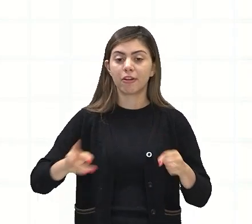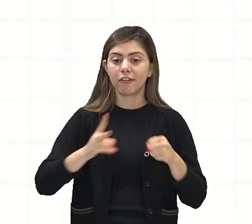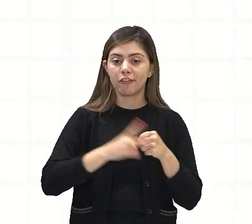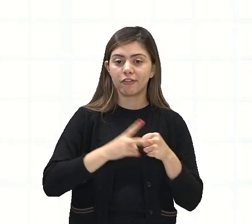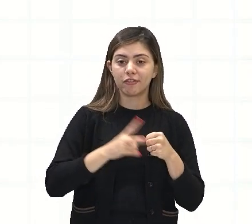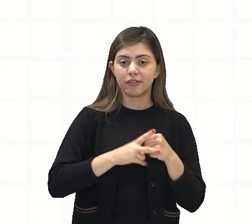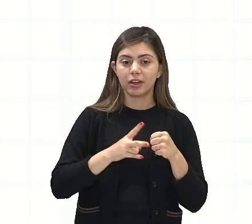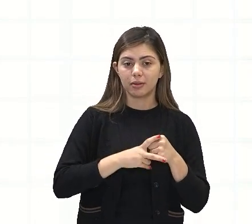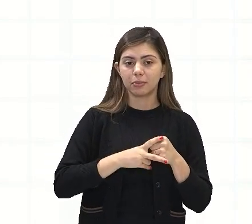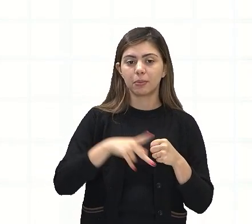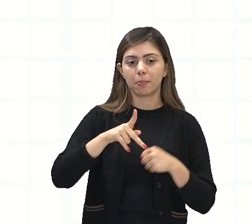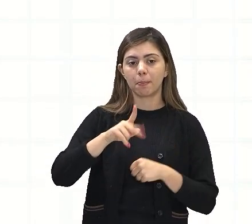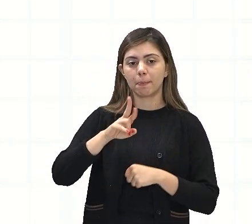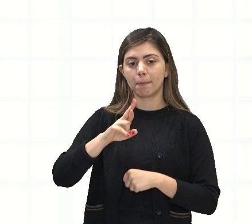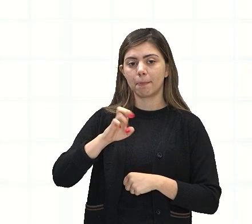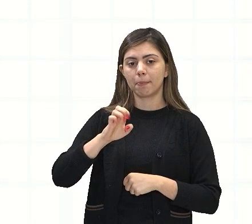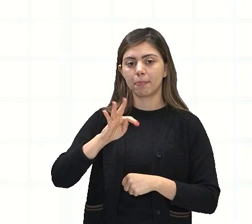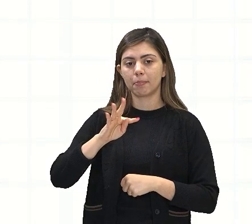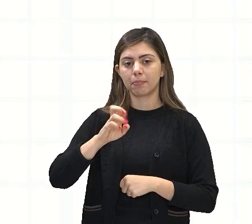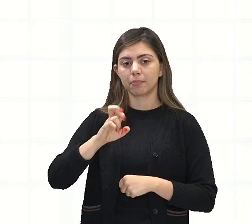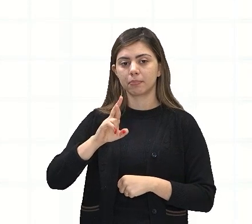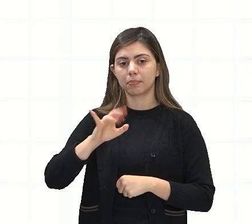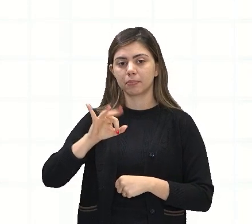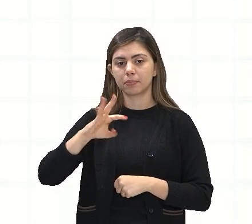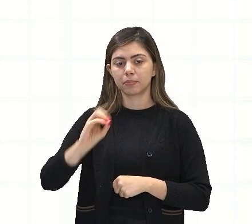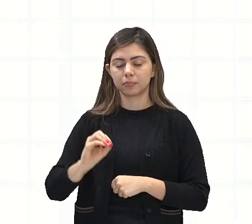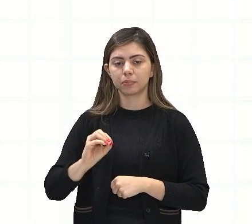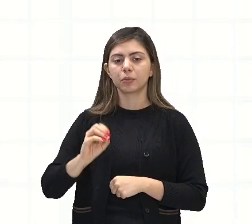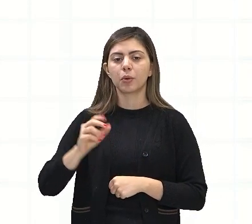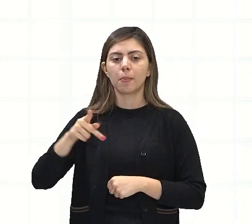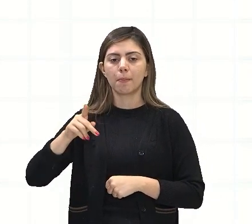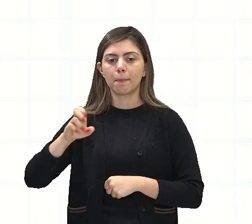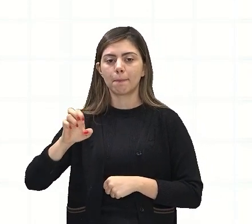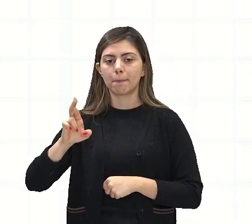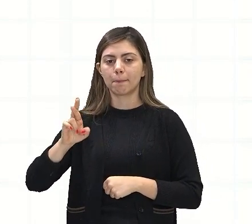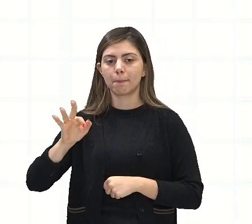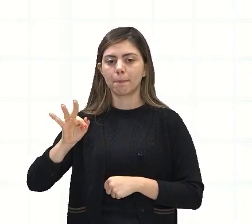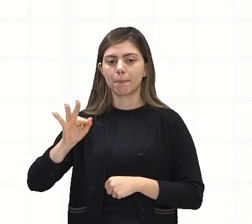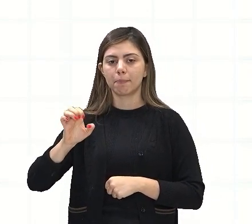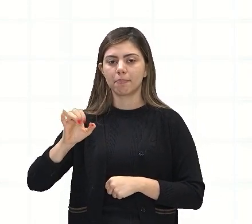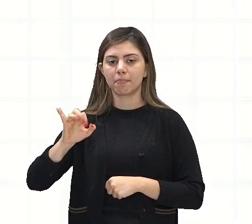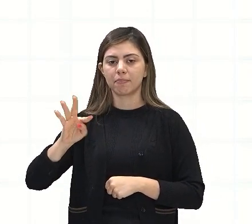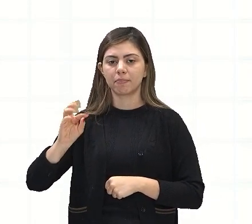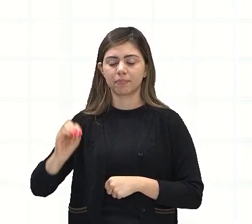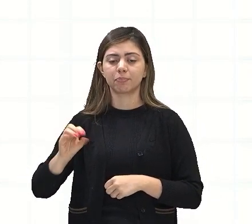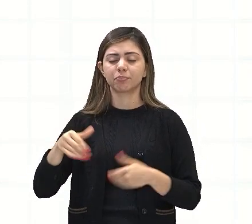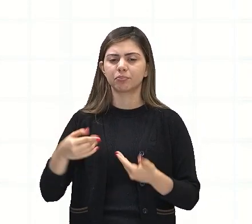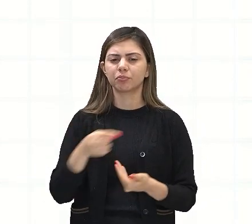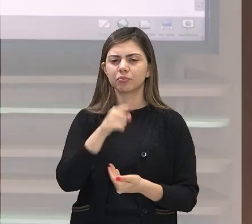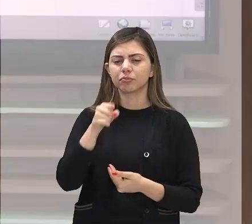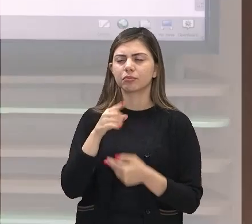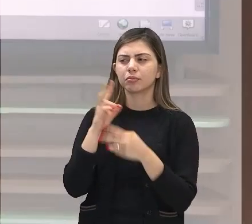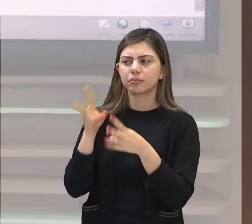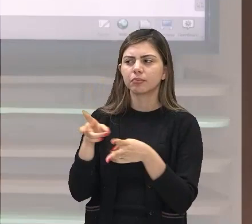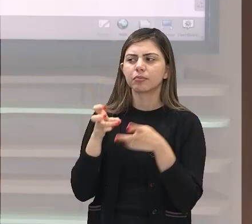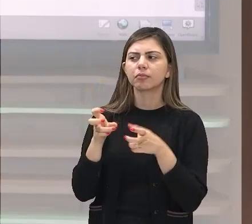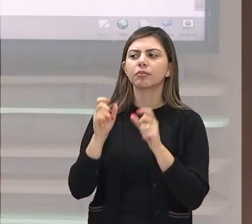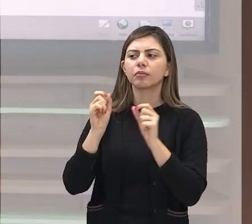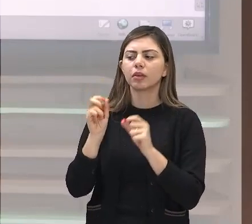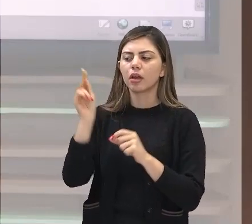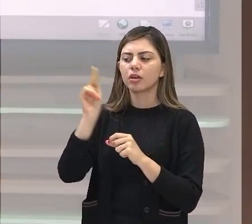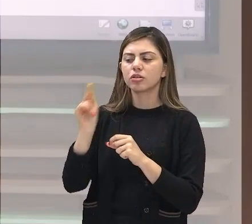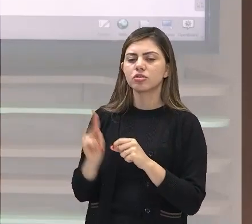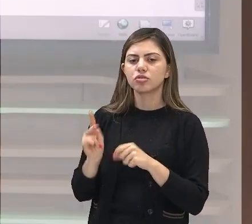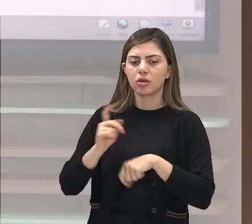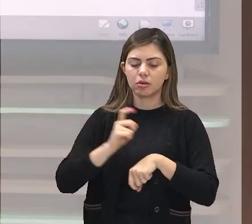pretérito perfeito. Então, você vai observar que na narração, o tempo utilizado para contar essa história